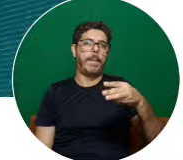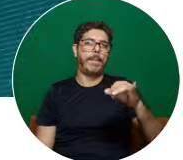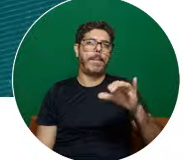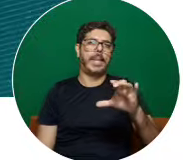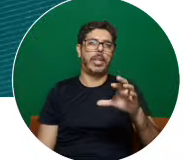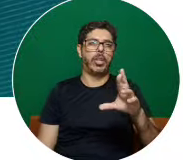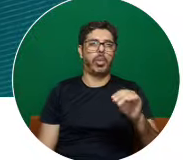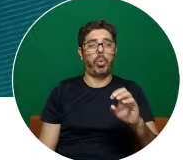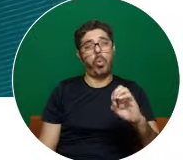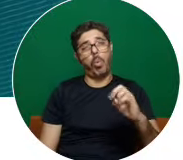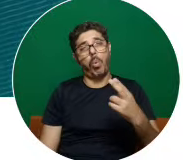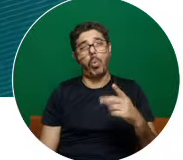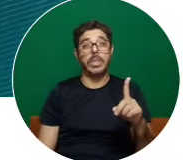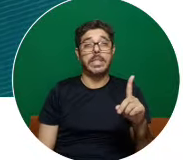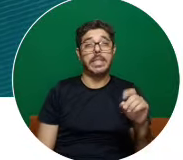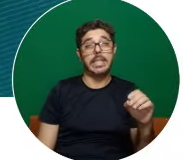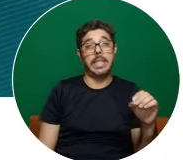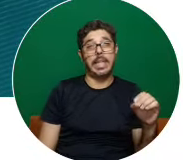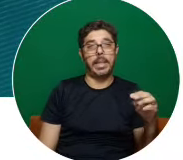picofarads.